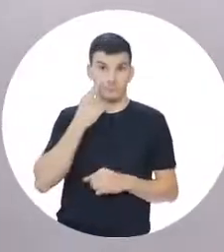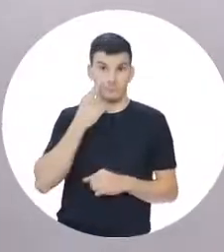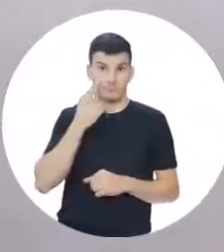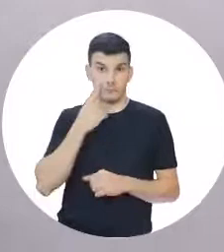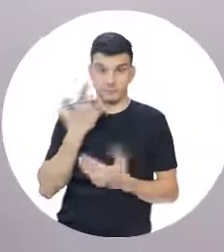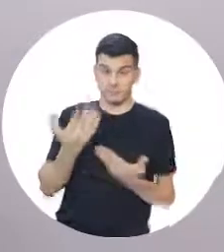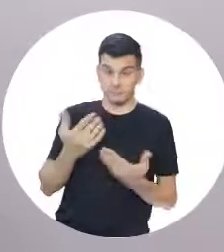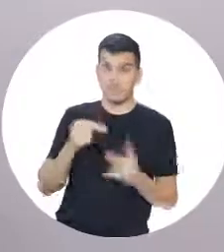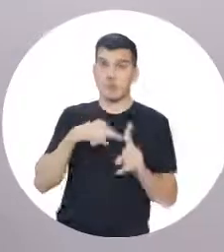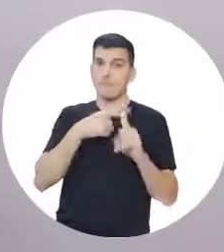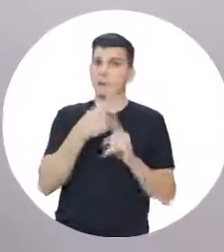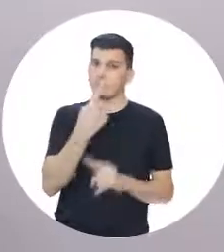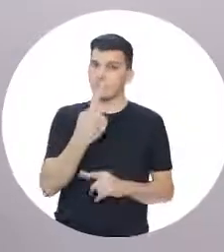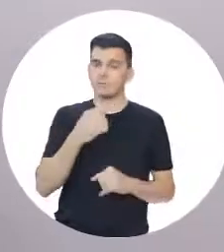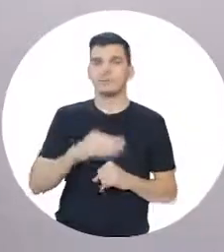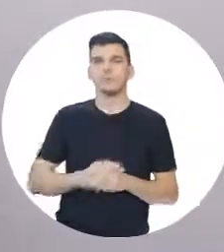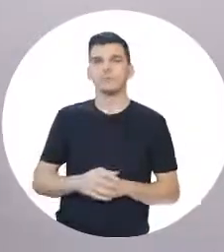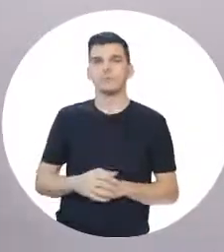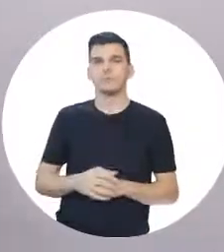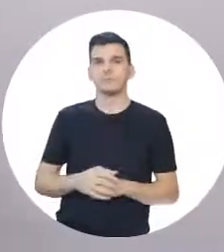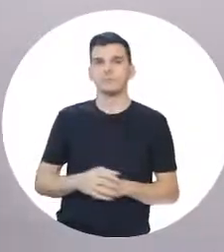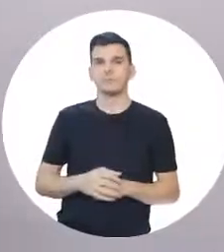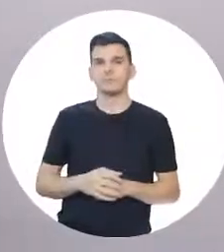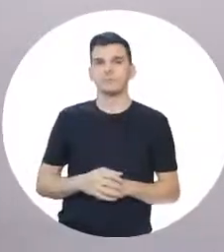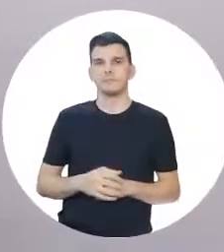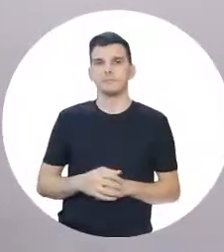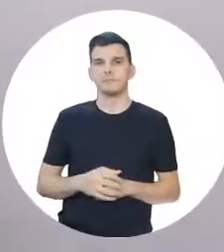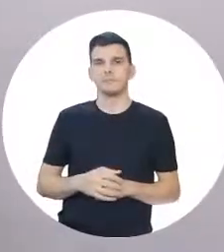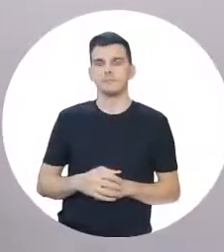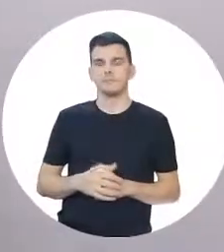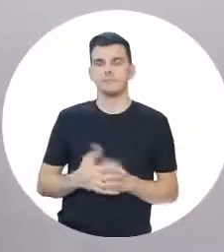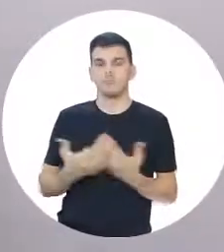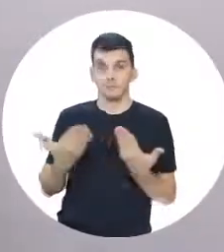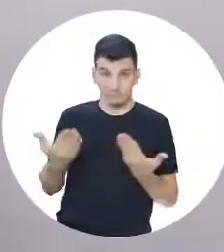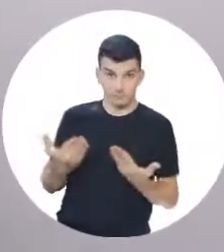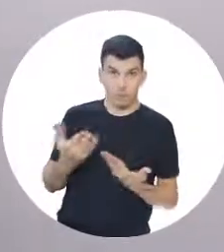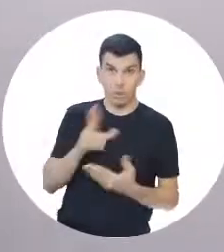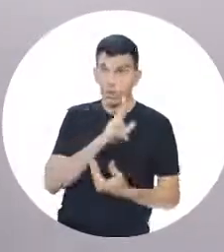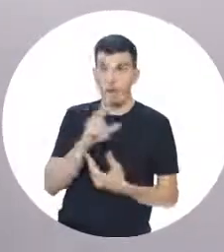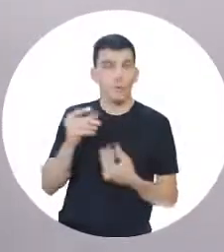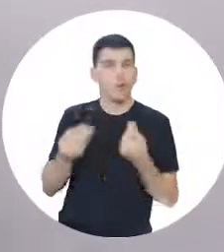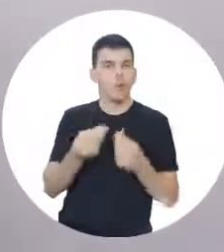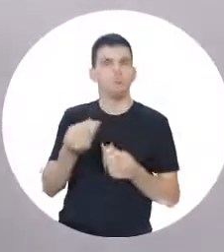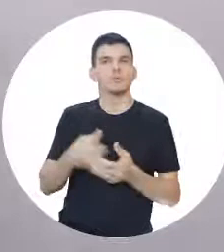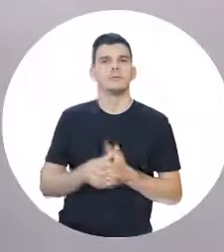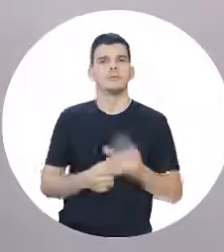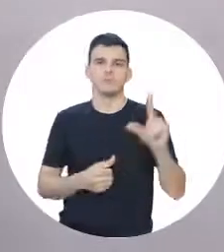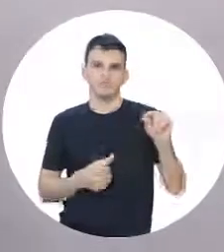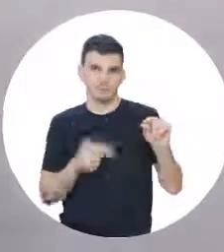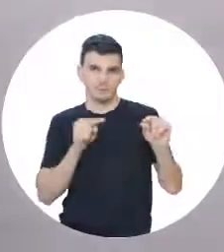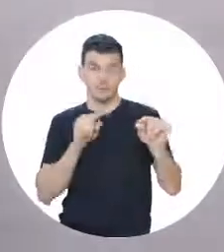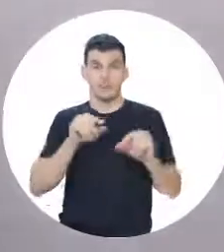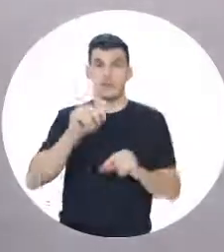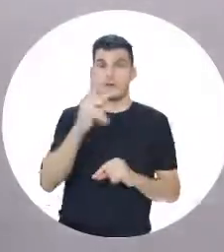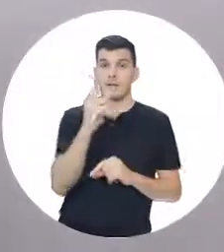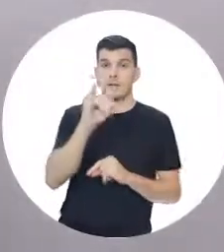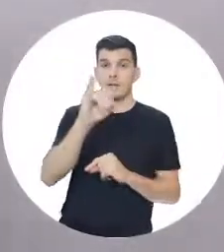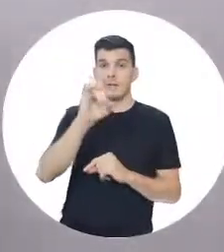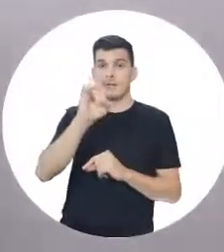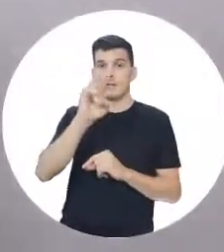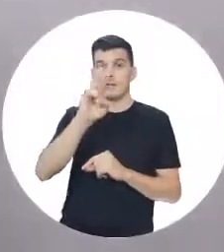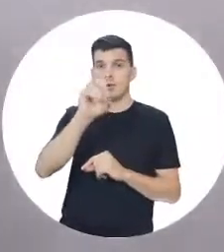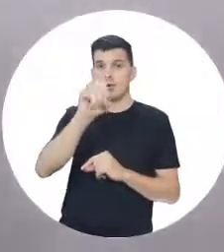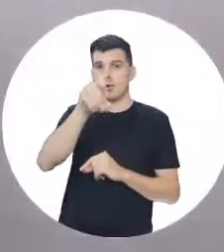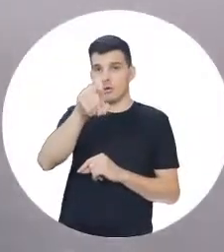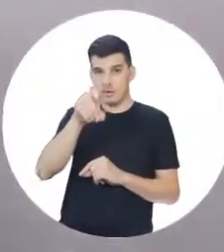2. Aqui ele é mais 1, certo? Se não aparece nenhum número aqui, é igual a 1. Então, é menor NOX.